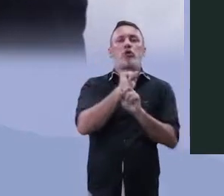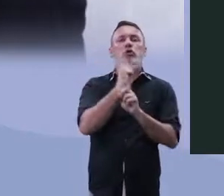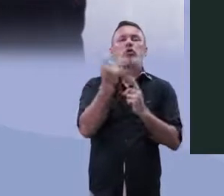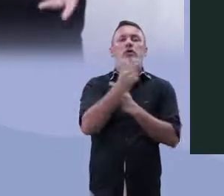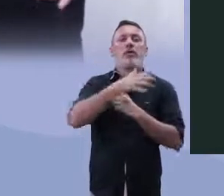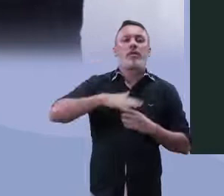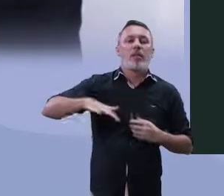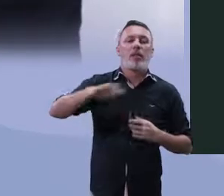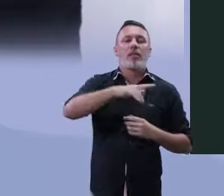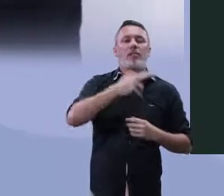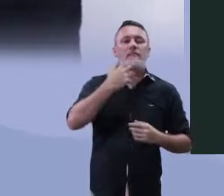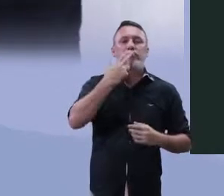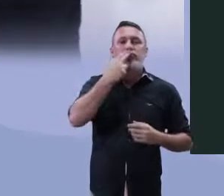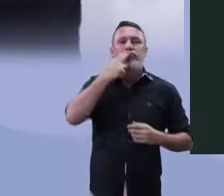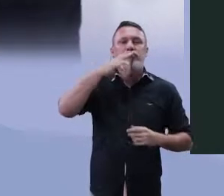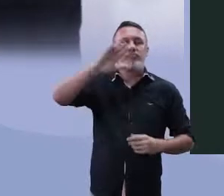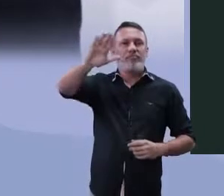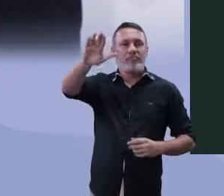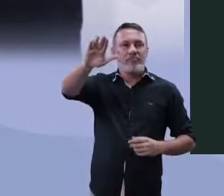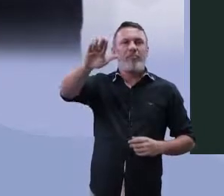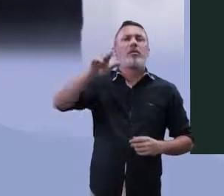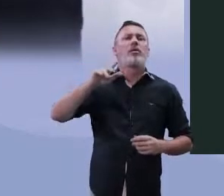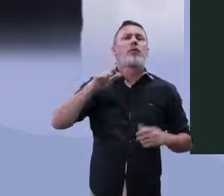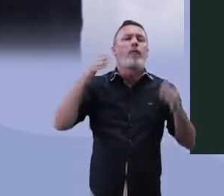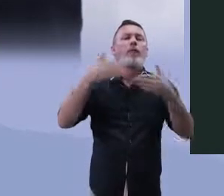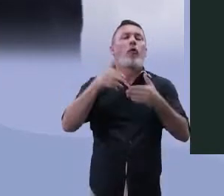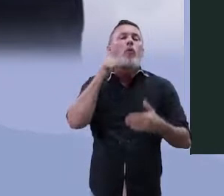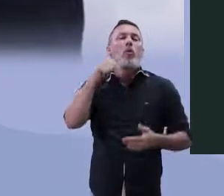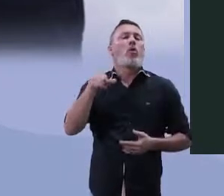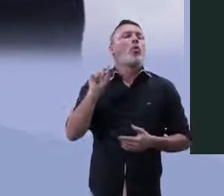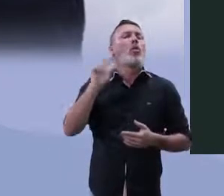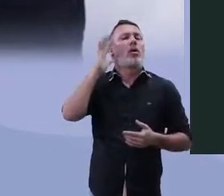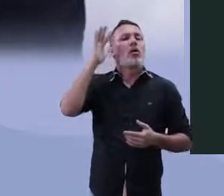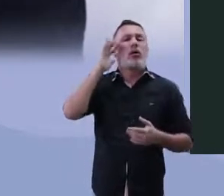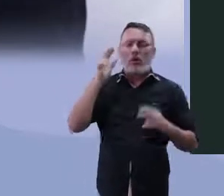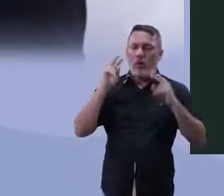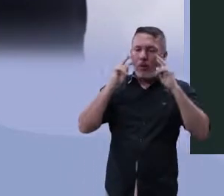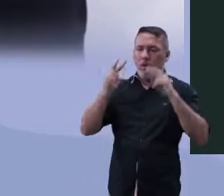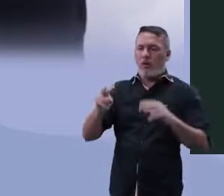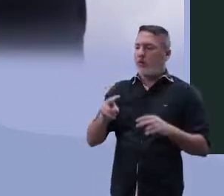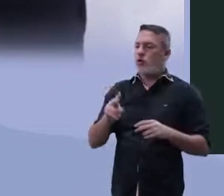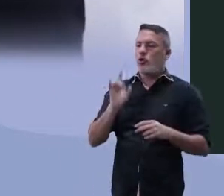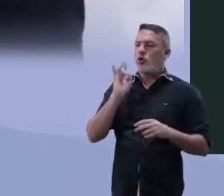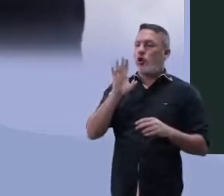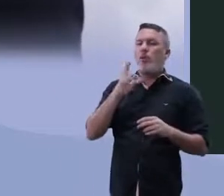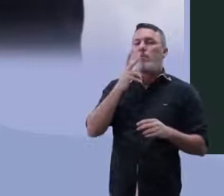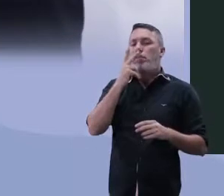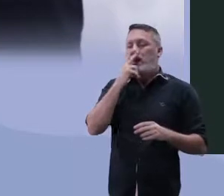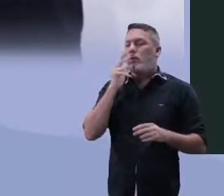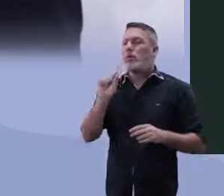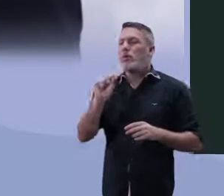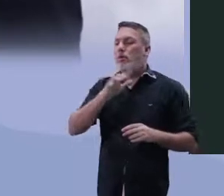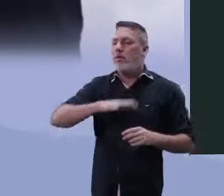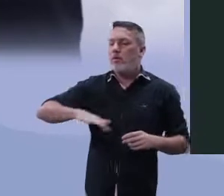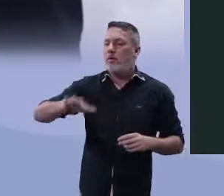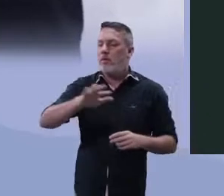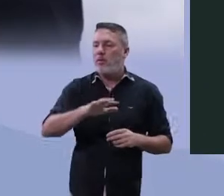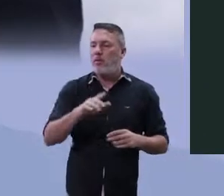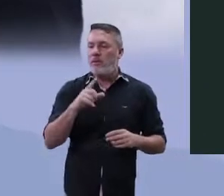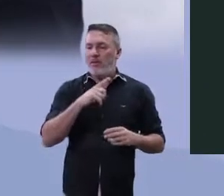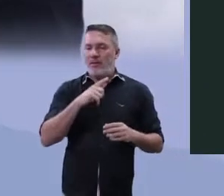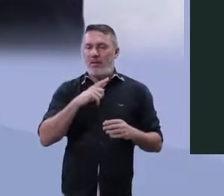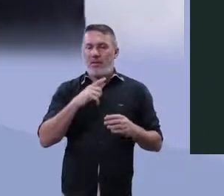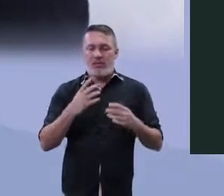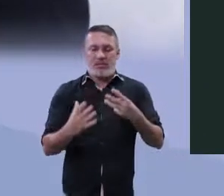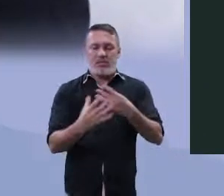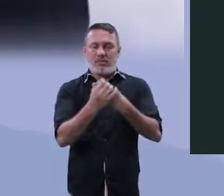sociedade nazista, né? Então ela era pensada tão somente como os 3K, né?